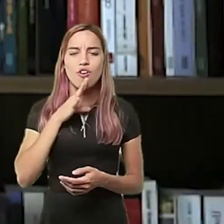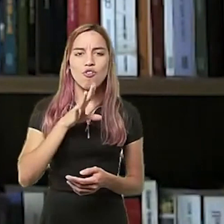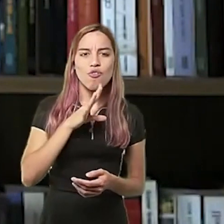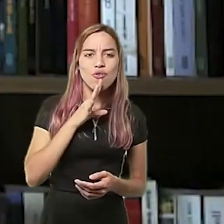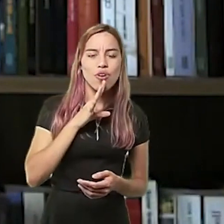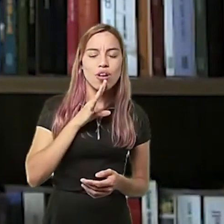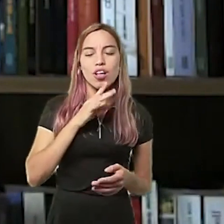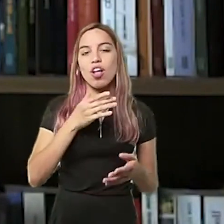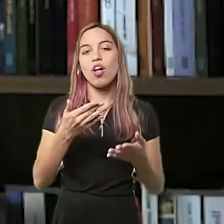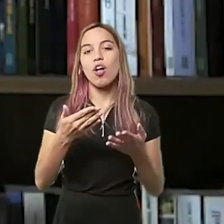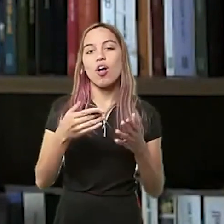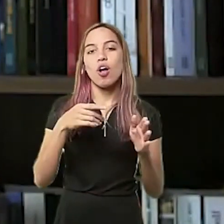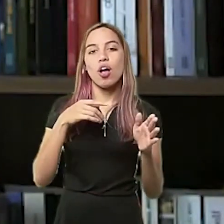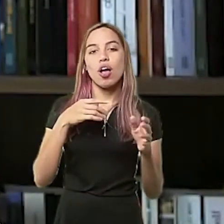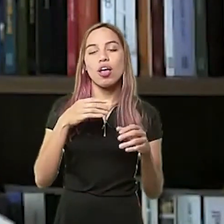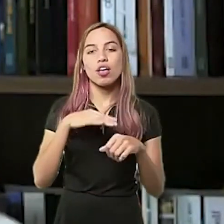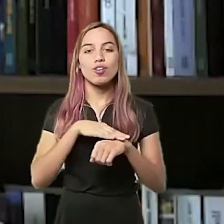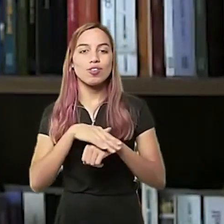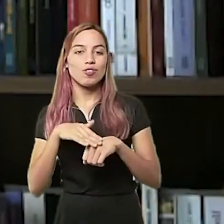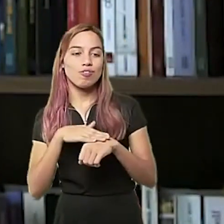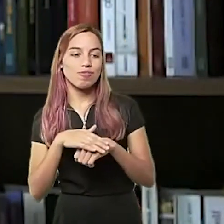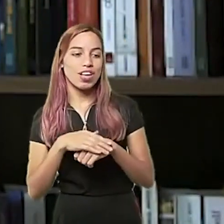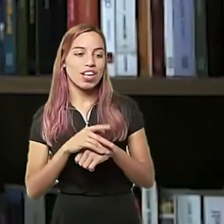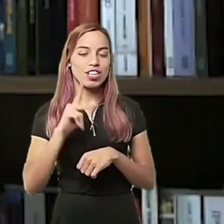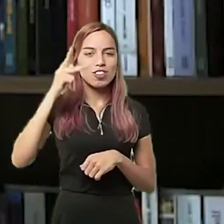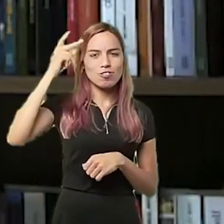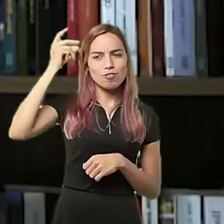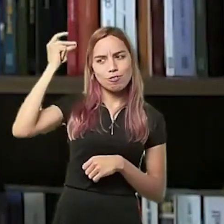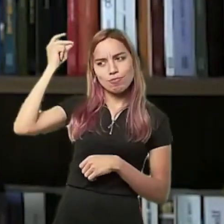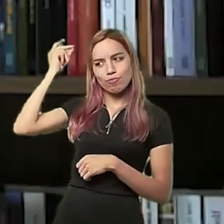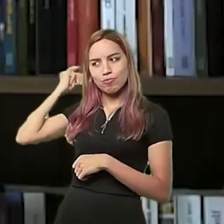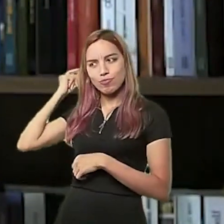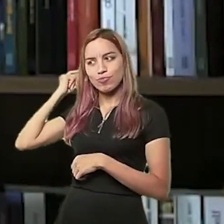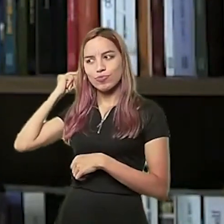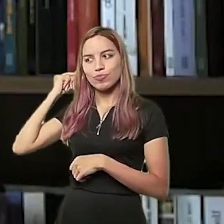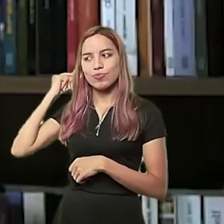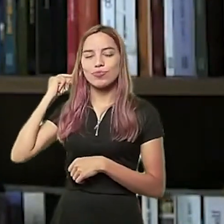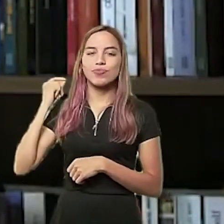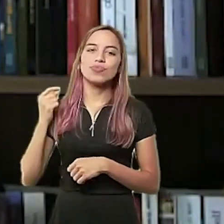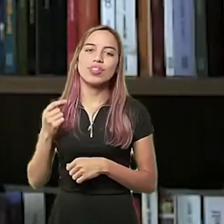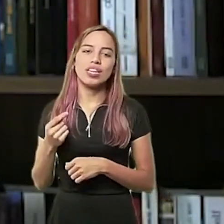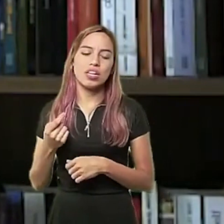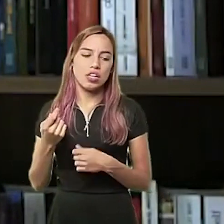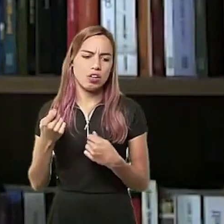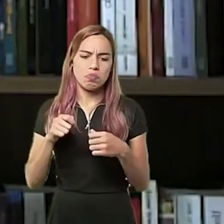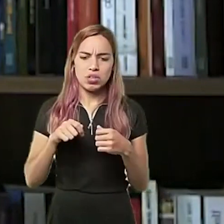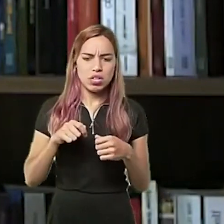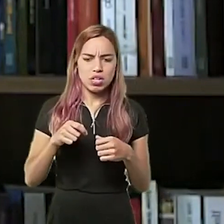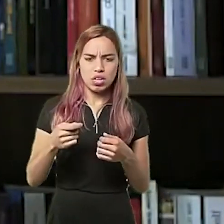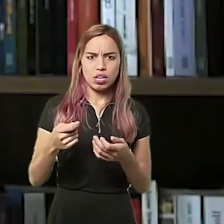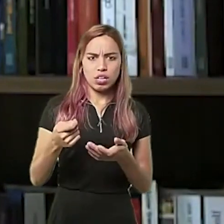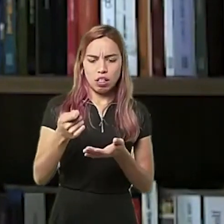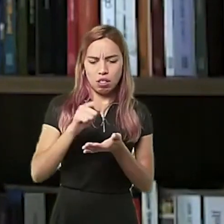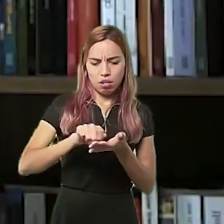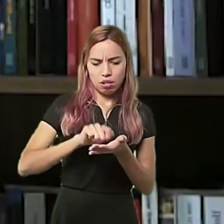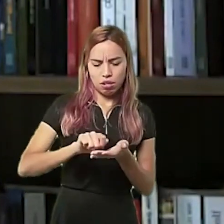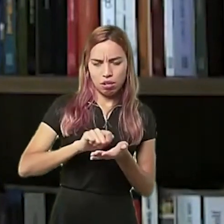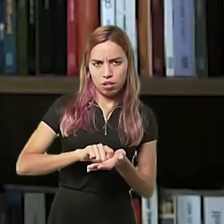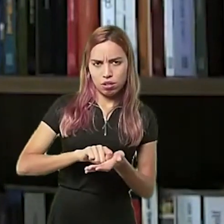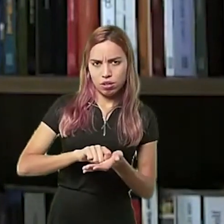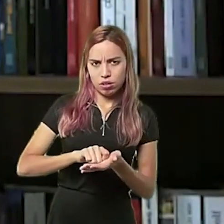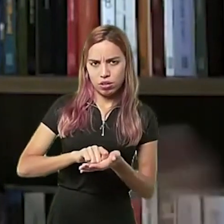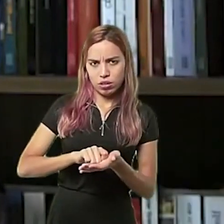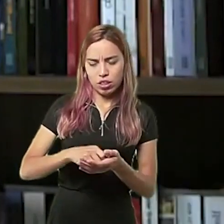são contadas de geração em geração, elas não precisam necessariamente estar escrito, o Antônio Cândido diz lá, mas ele diz